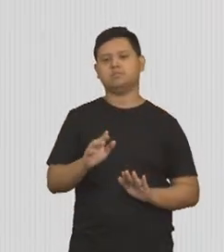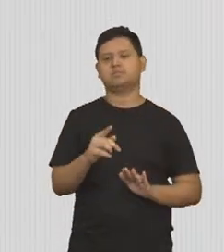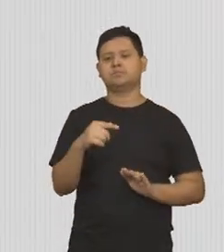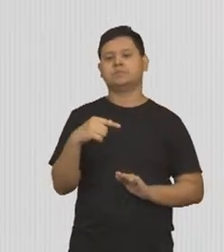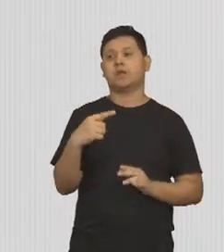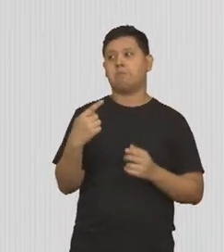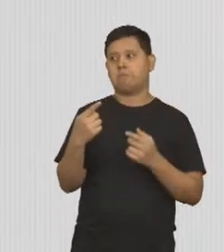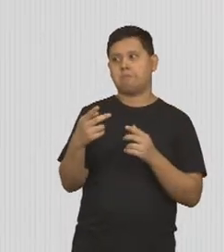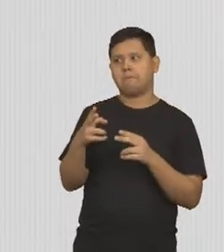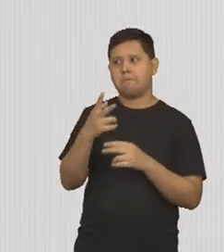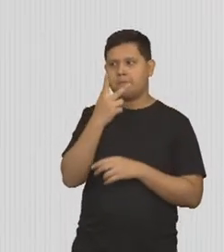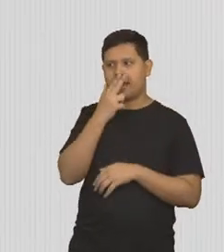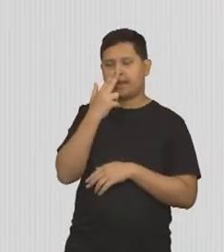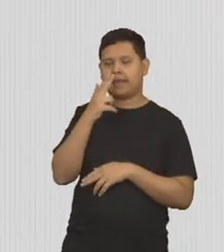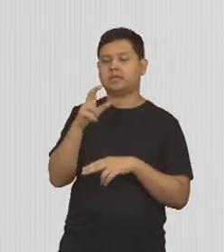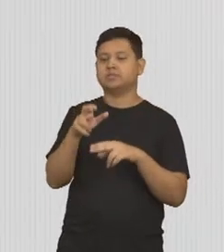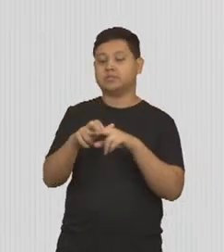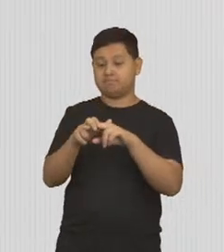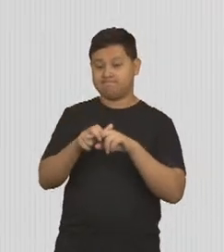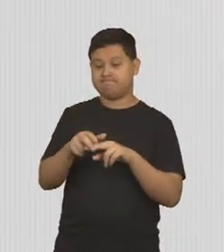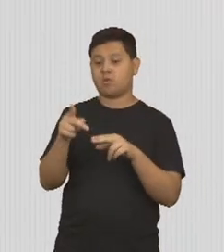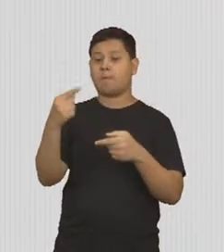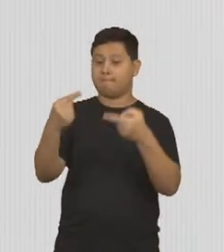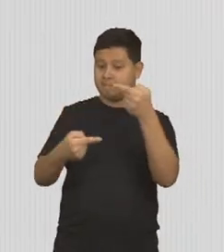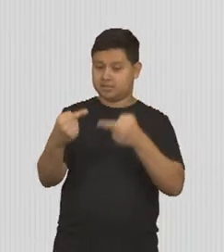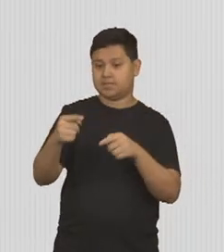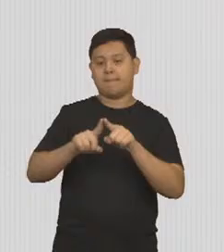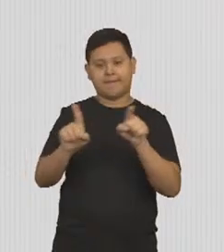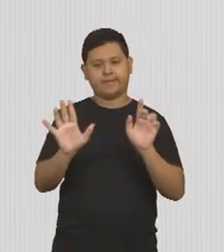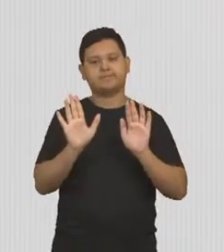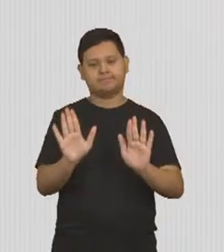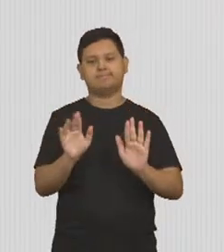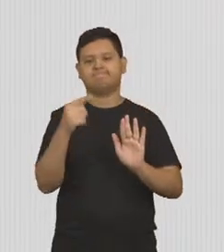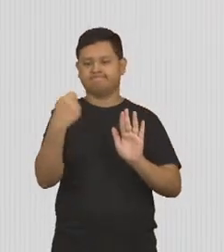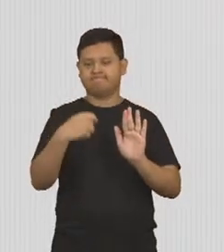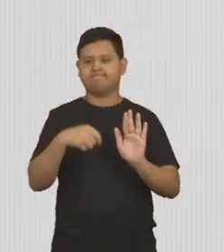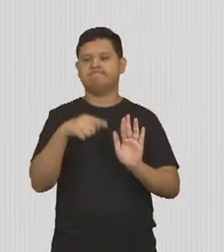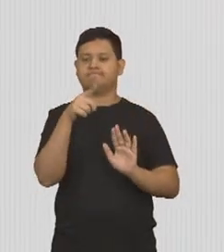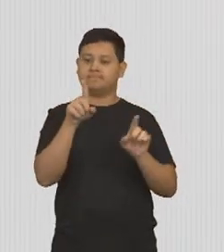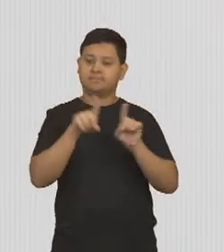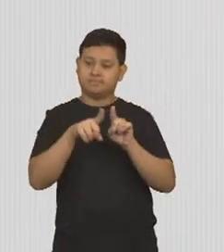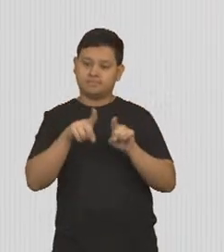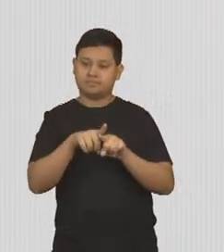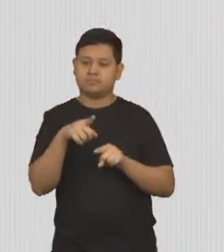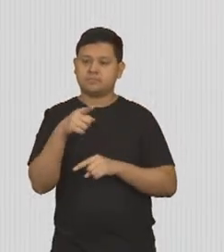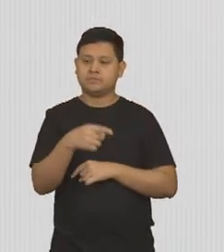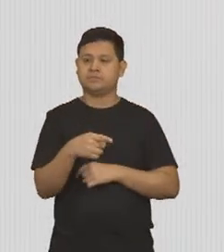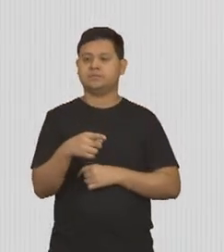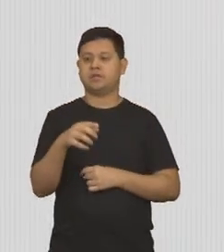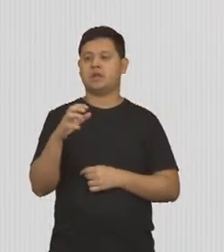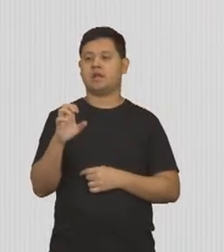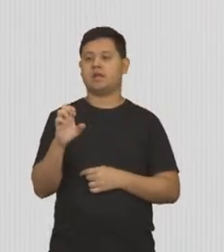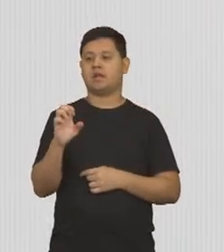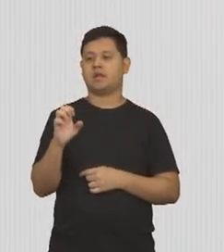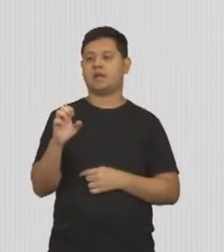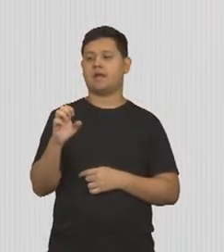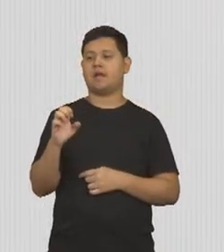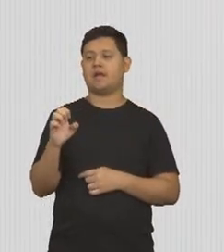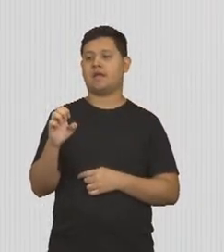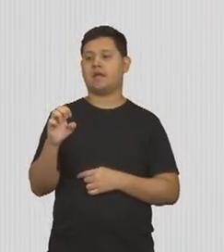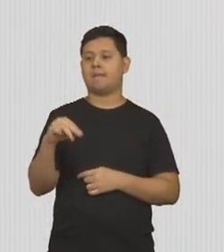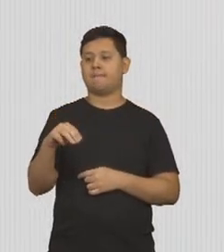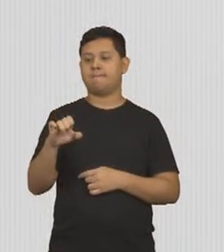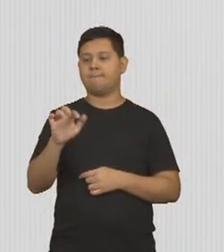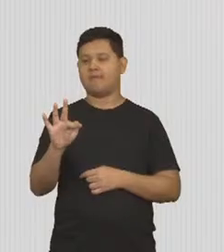que parece, né? A ausência de quadra esportiva na MF Maria Augusta. Essa MF Maria Augusta, salvo